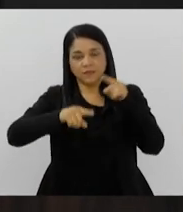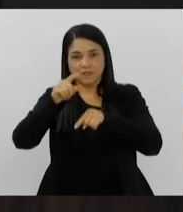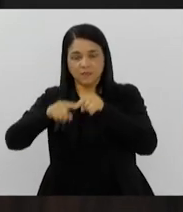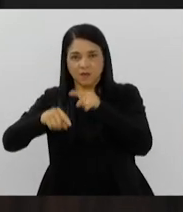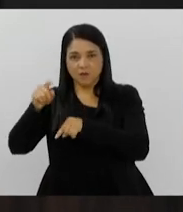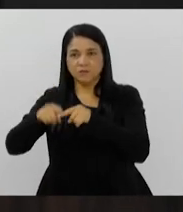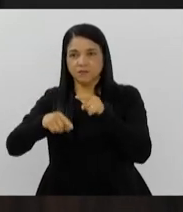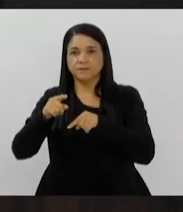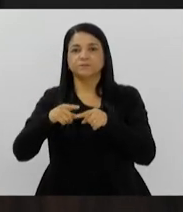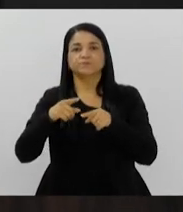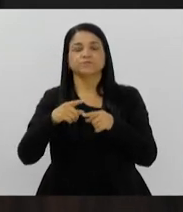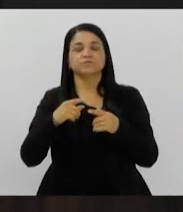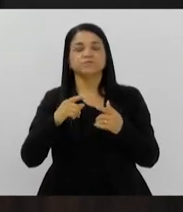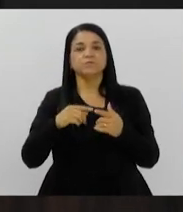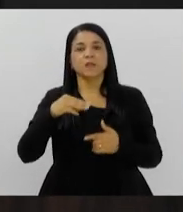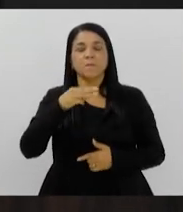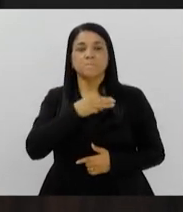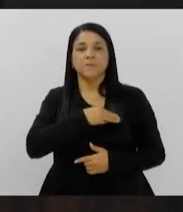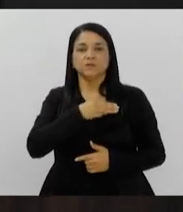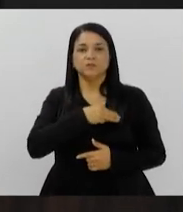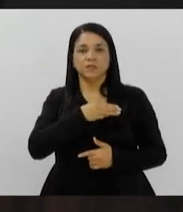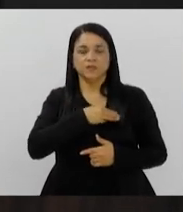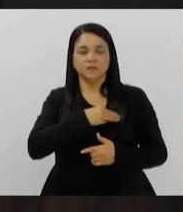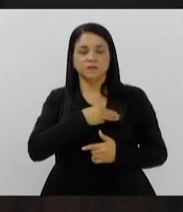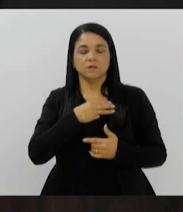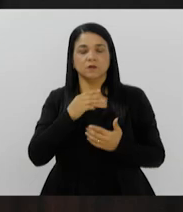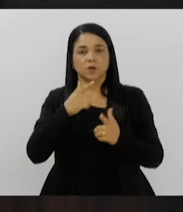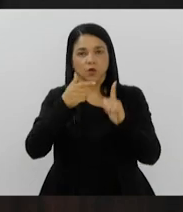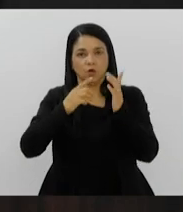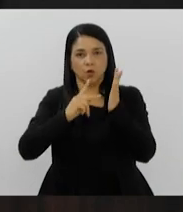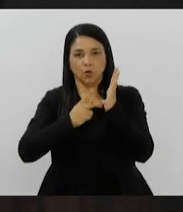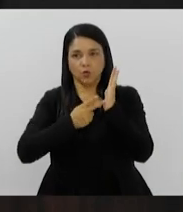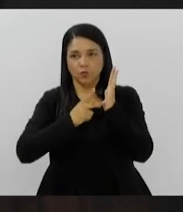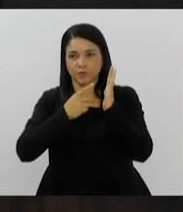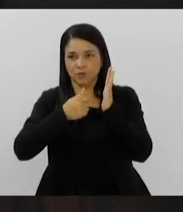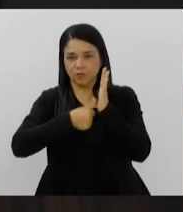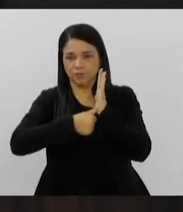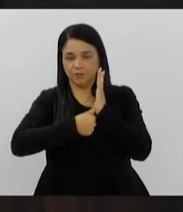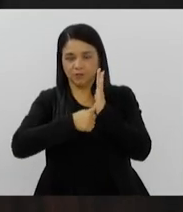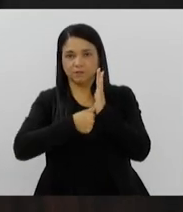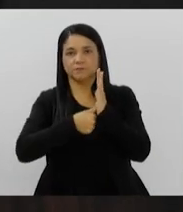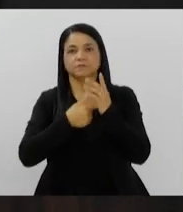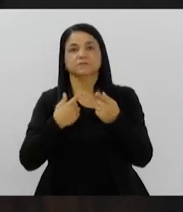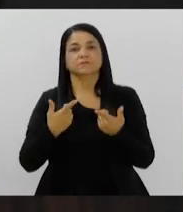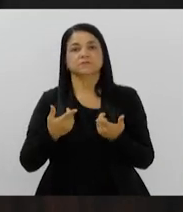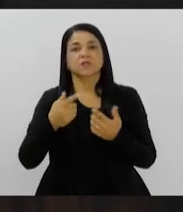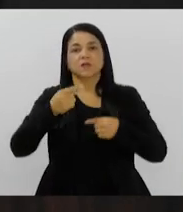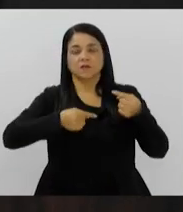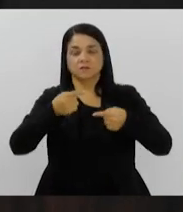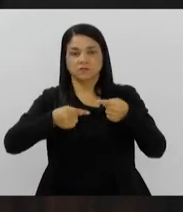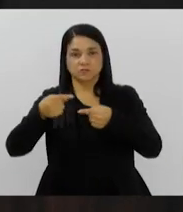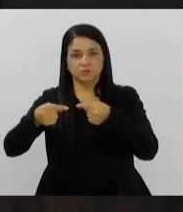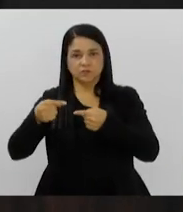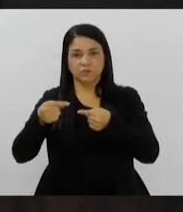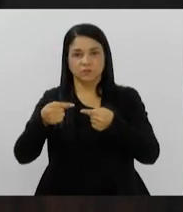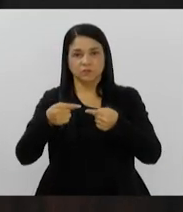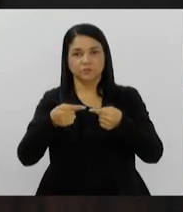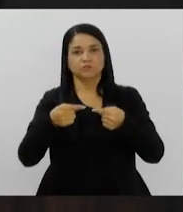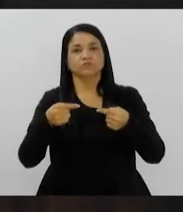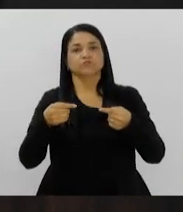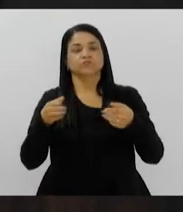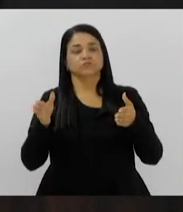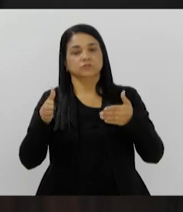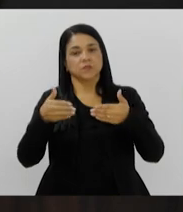Clube, para fins de preservar o esporte, a saúde e o bem-estar de toda a população. Em discussão, não havendo quem queira